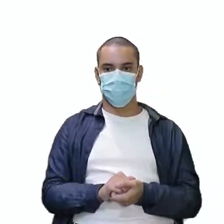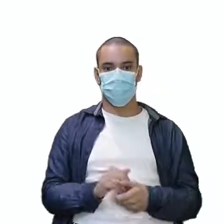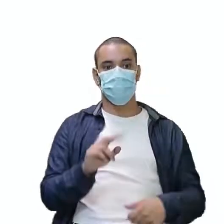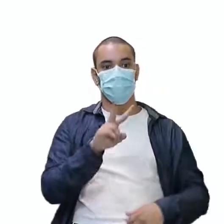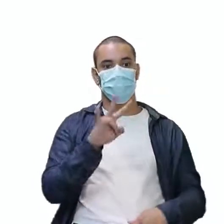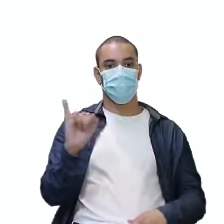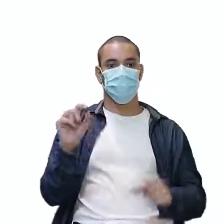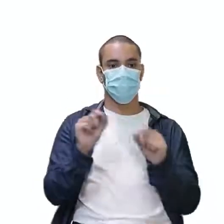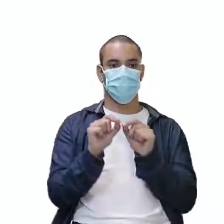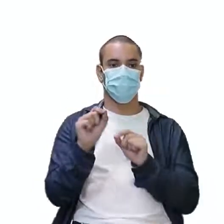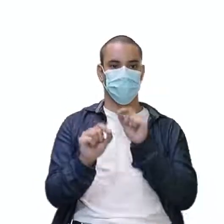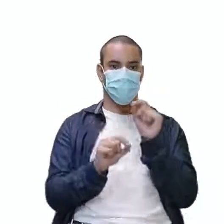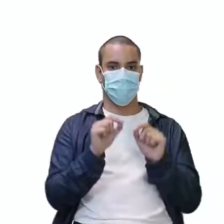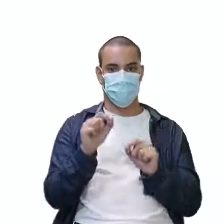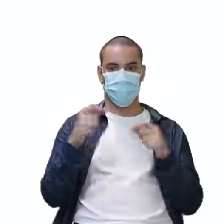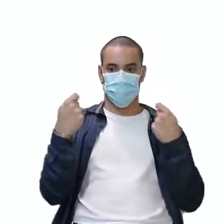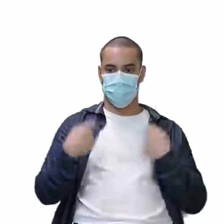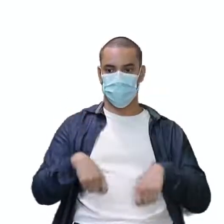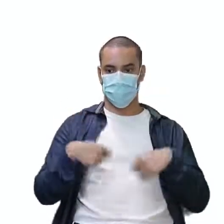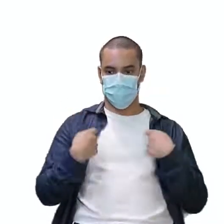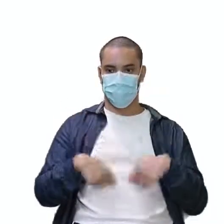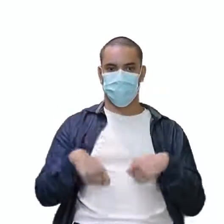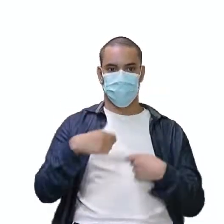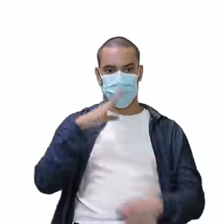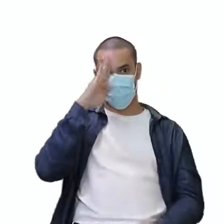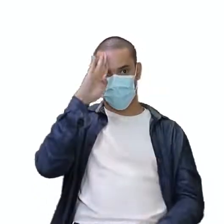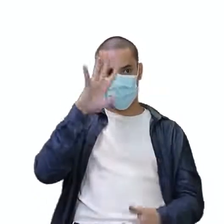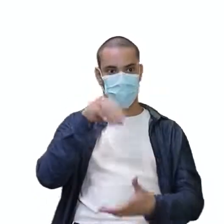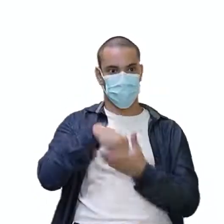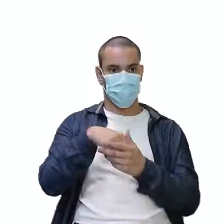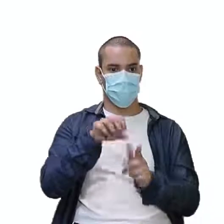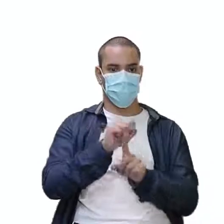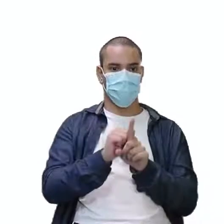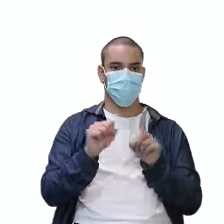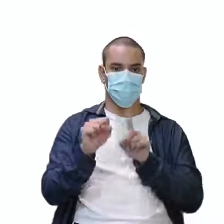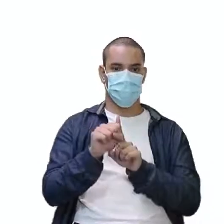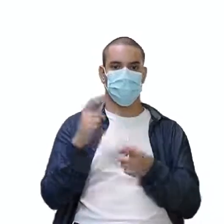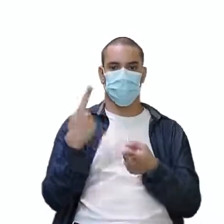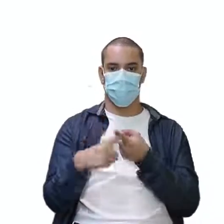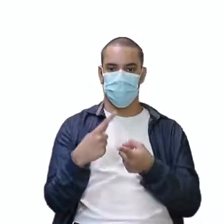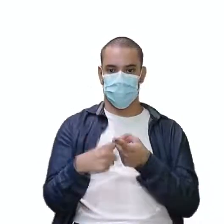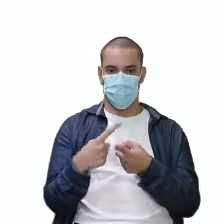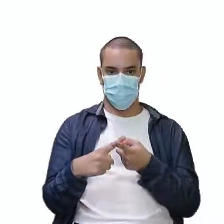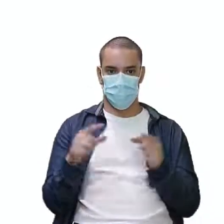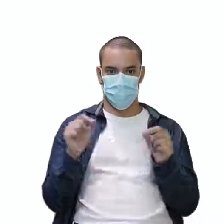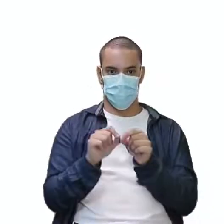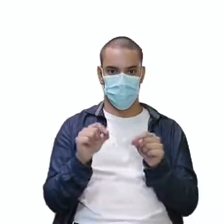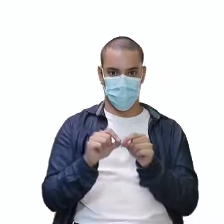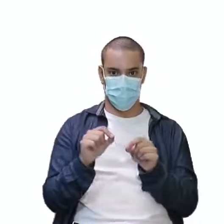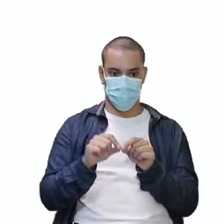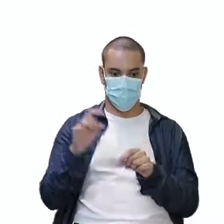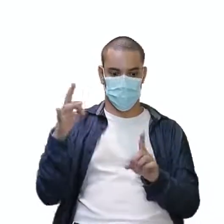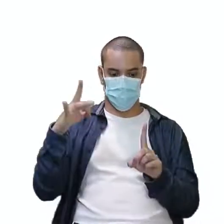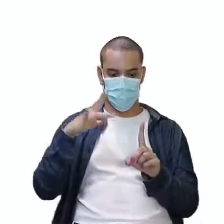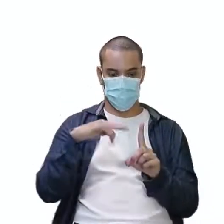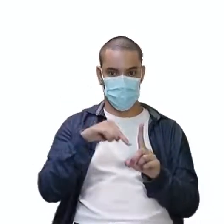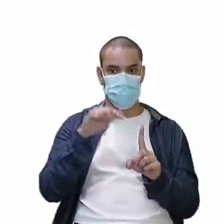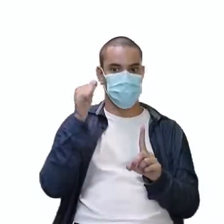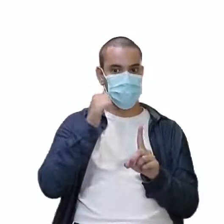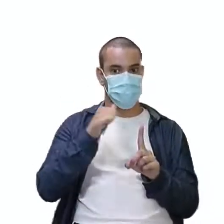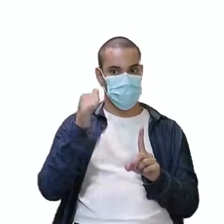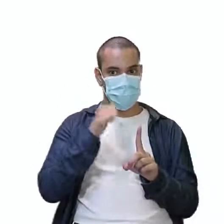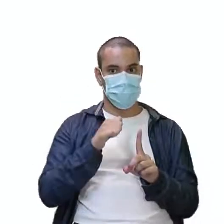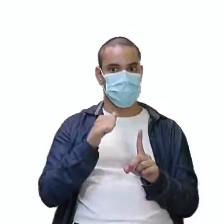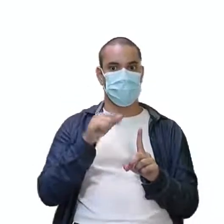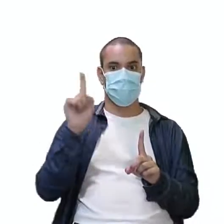vão ser necessários dentro dessa sociedade justamente para quê? Para fecundar a fêmea. No caso,